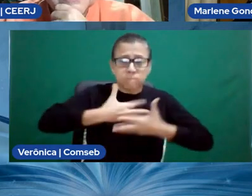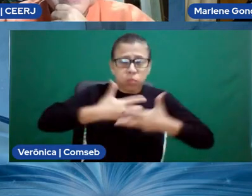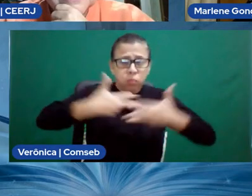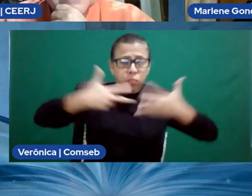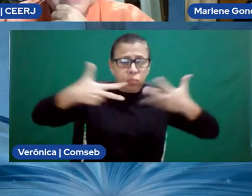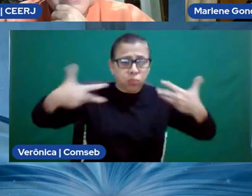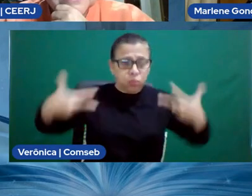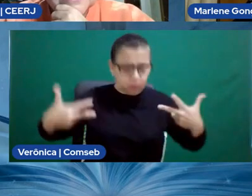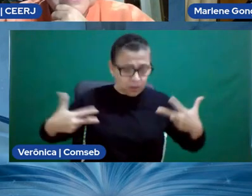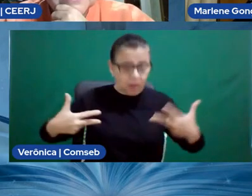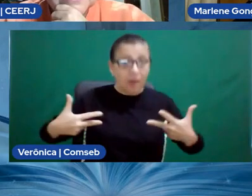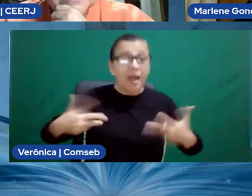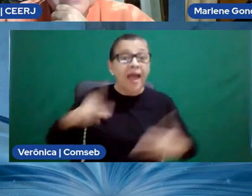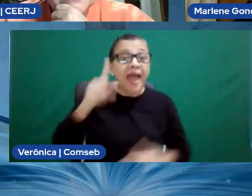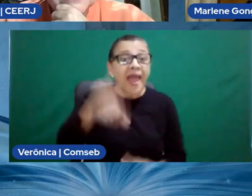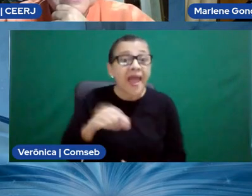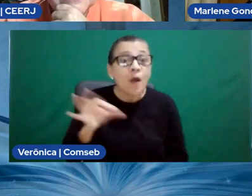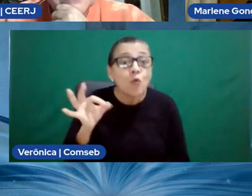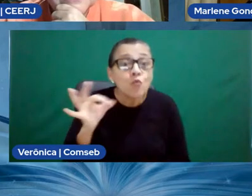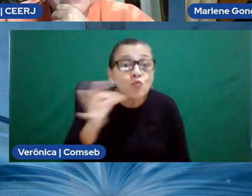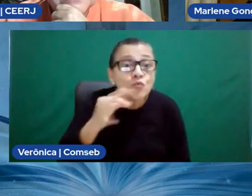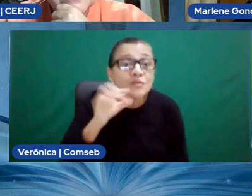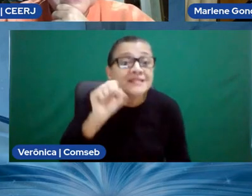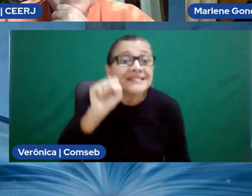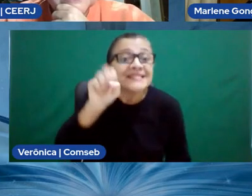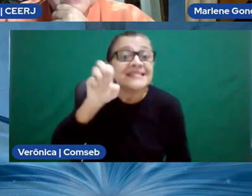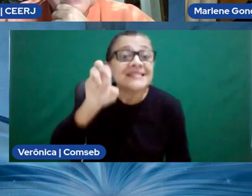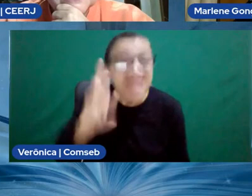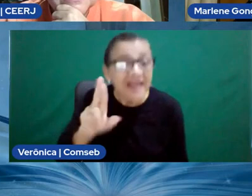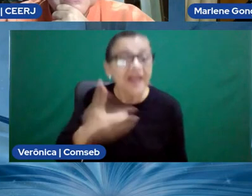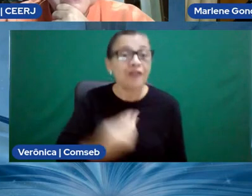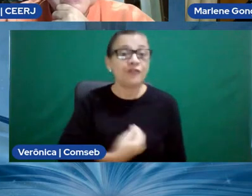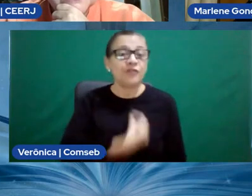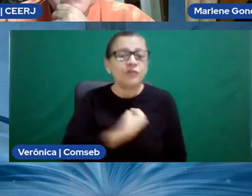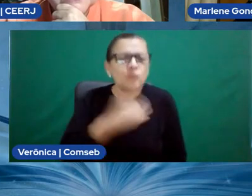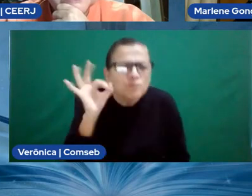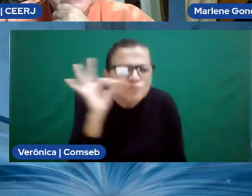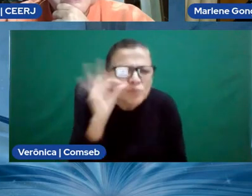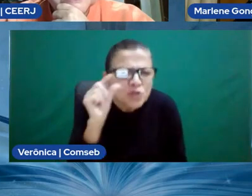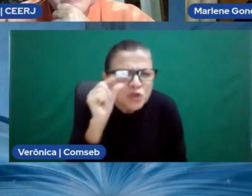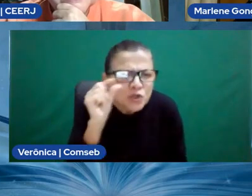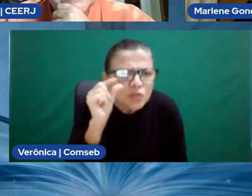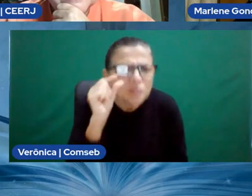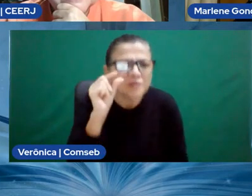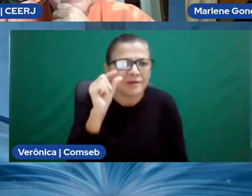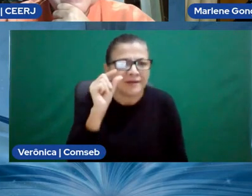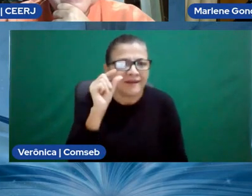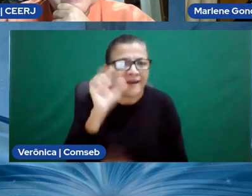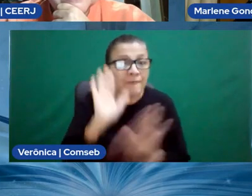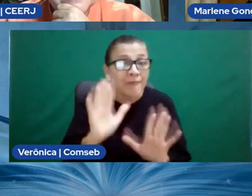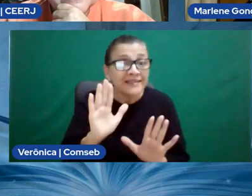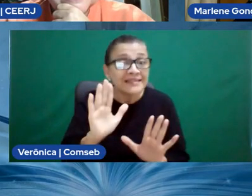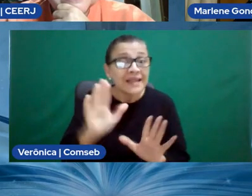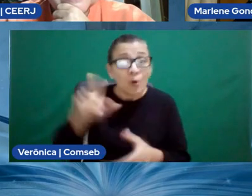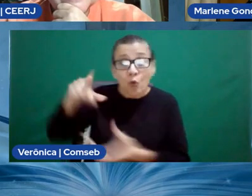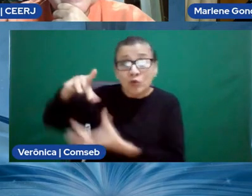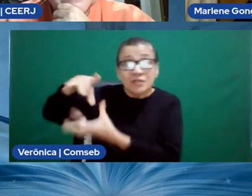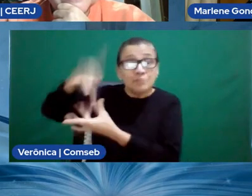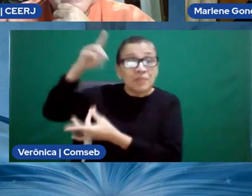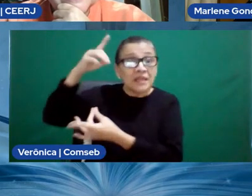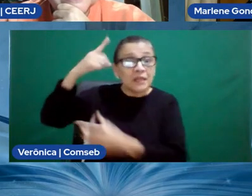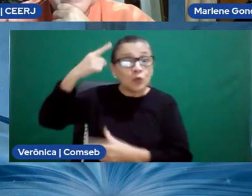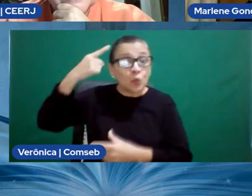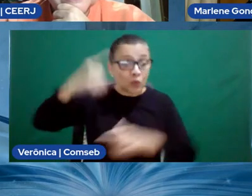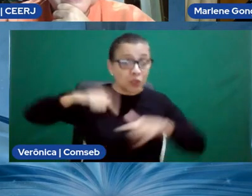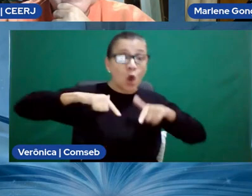um ser minúsculo, um ser vivo minúsculo, só que é todo ele comandado pelo Espírito. São